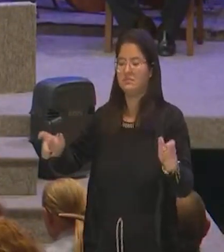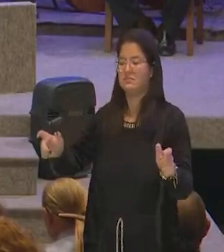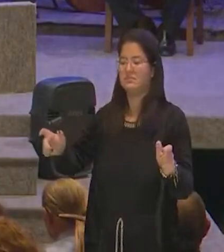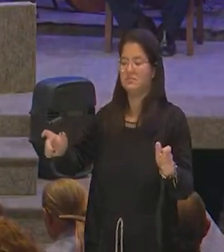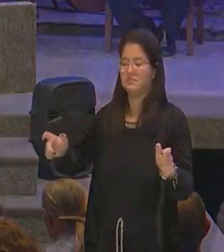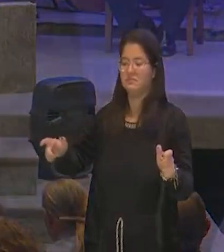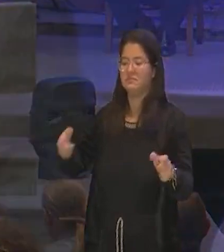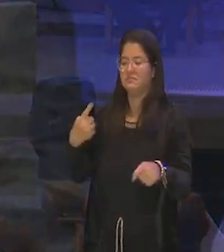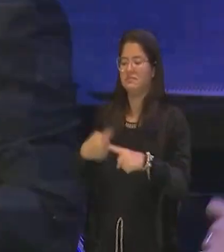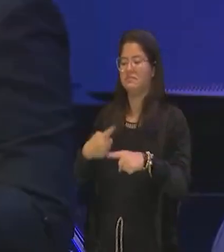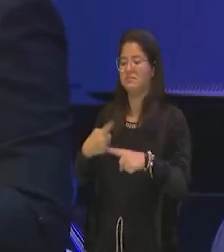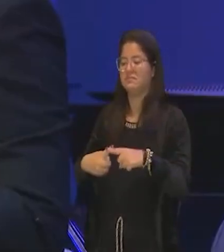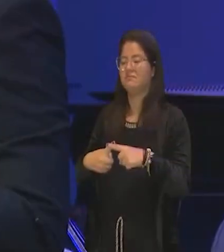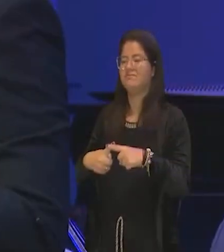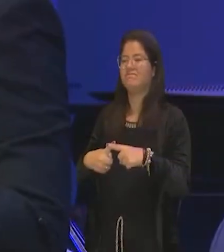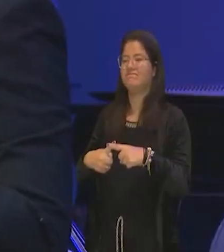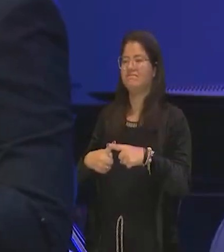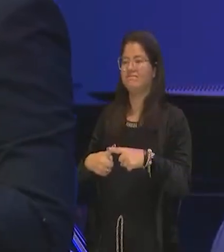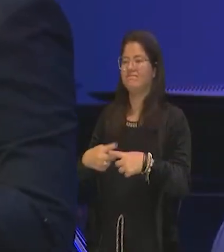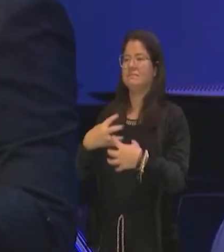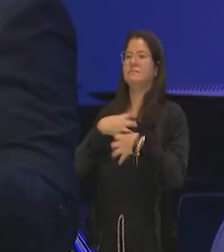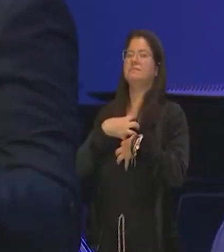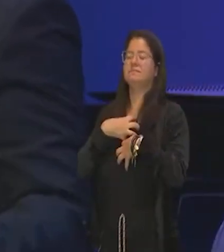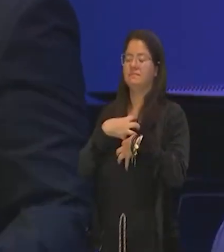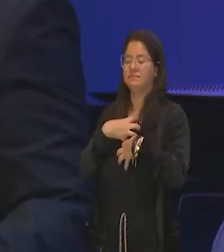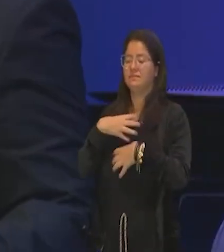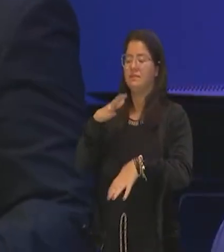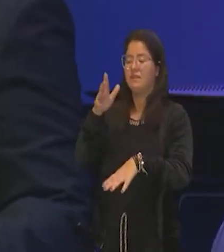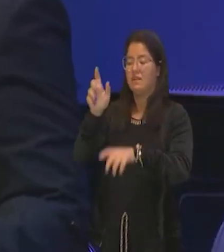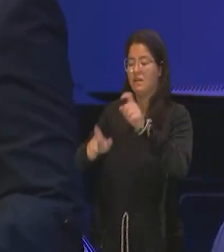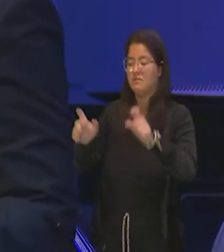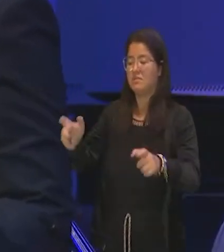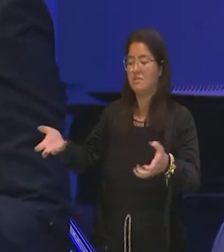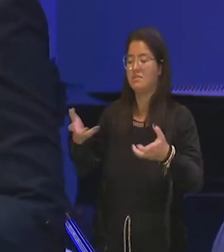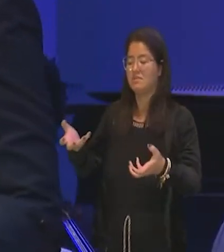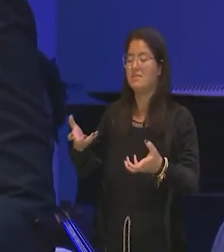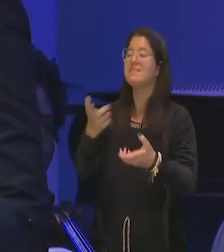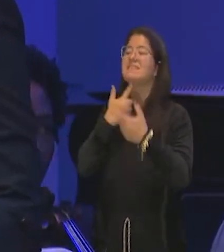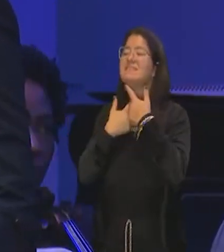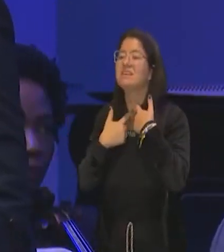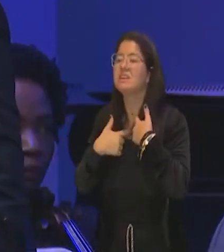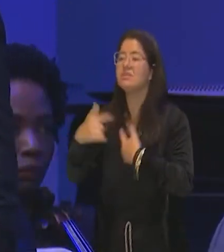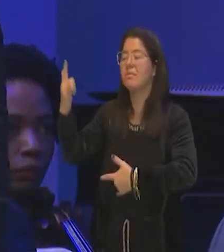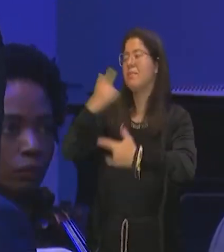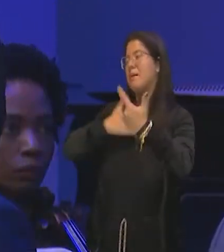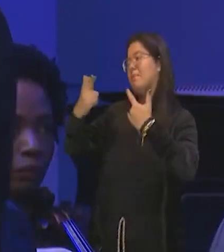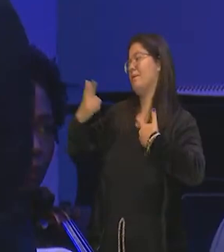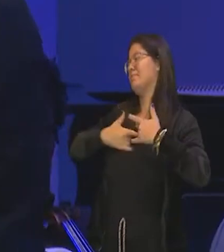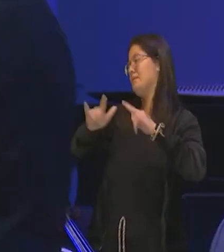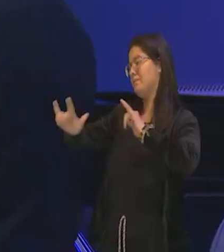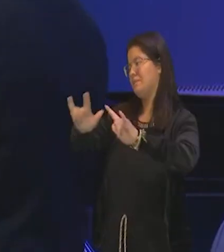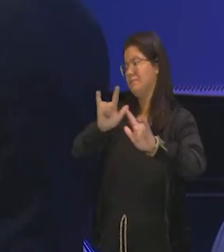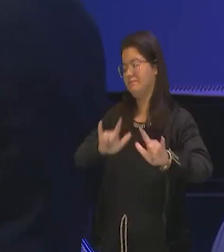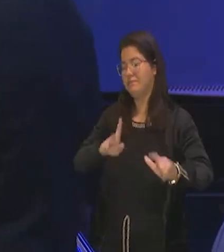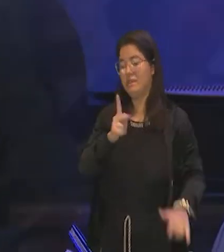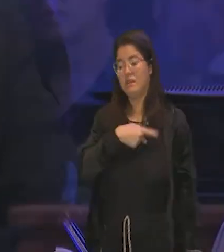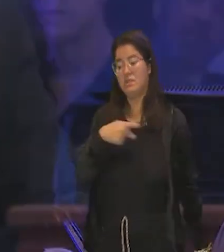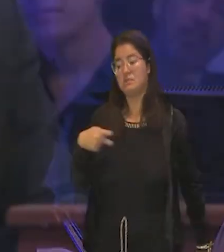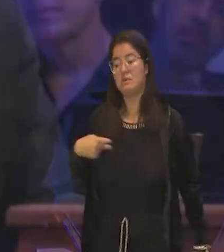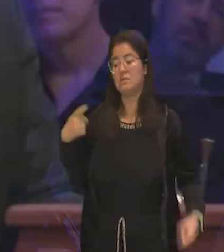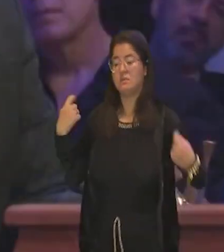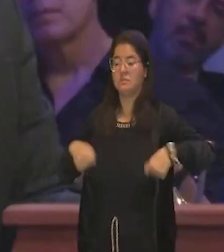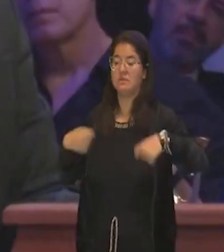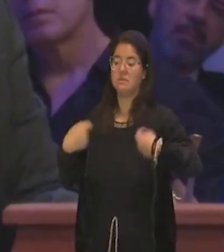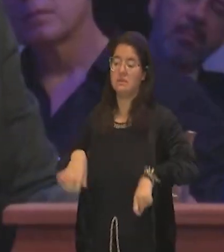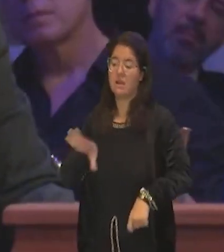porque aquilo ficou. As pessoas querem ser amadas, e os pastores precisam